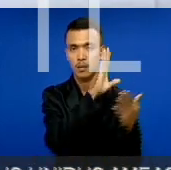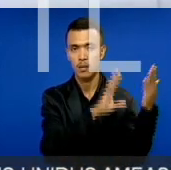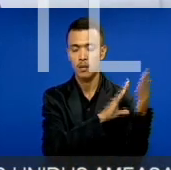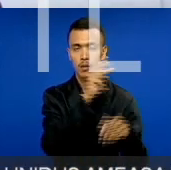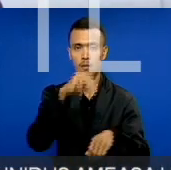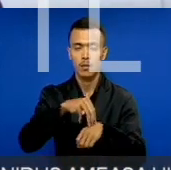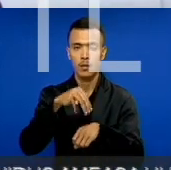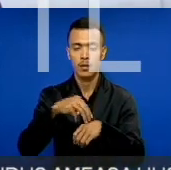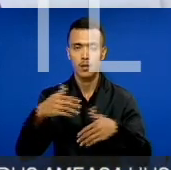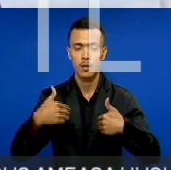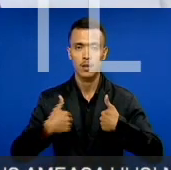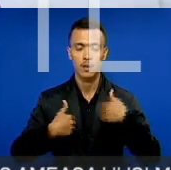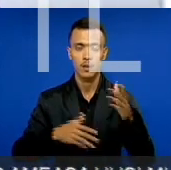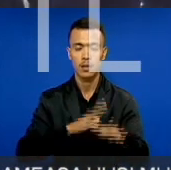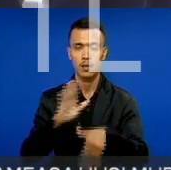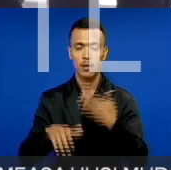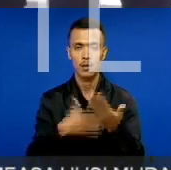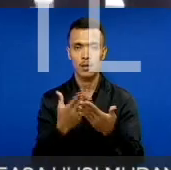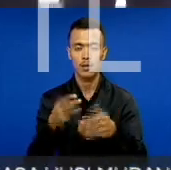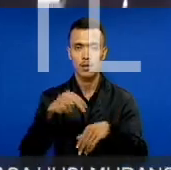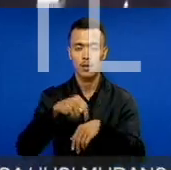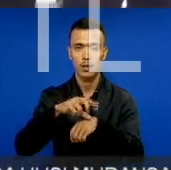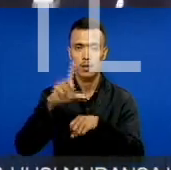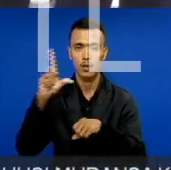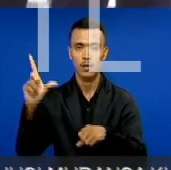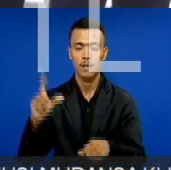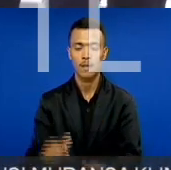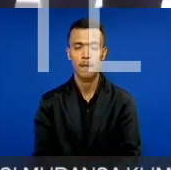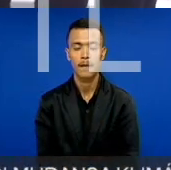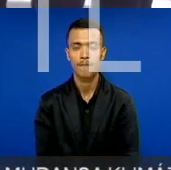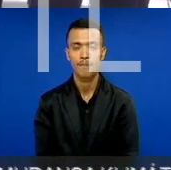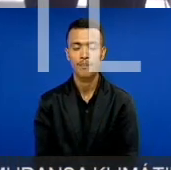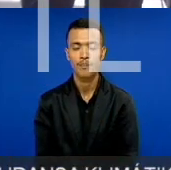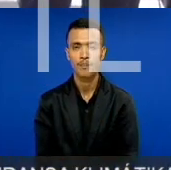Missa Semana Santa e a Território Nacional. Juvenal da Silva, ba RTTL.